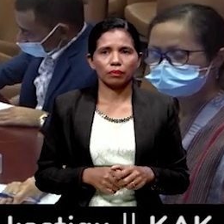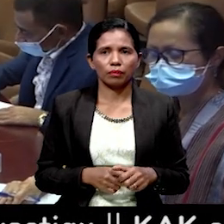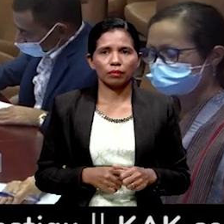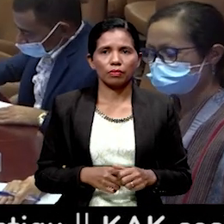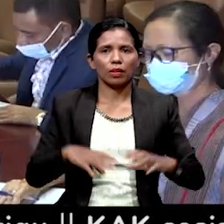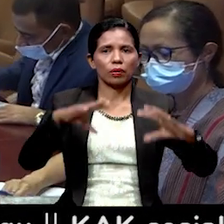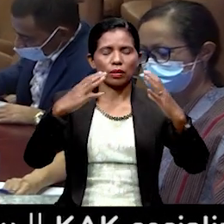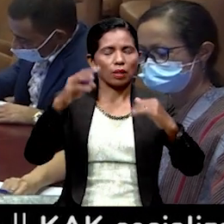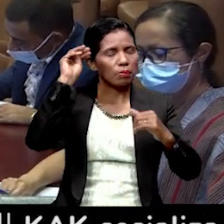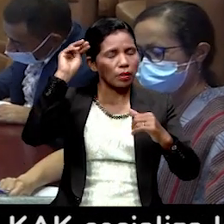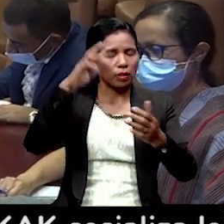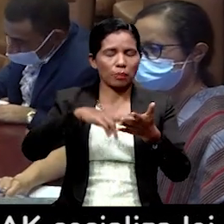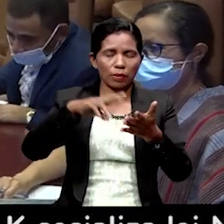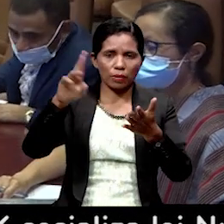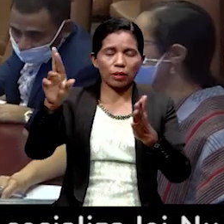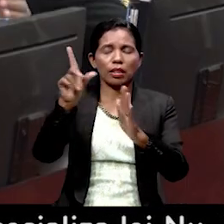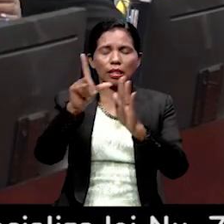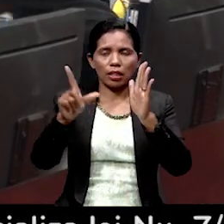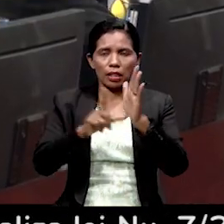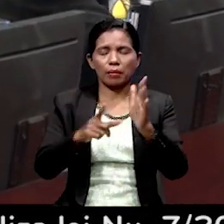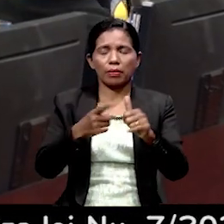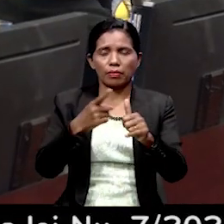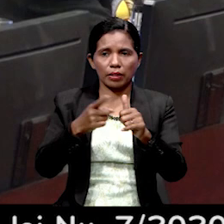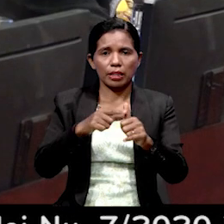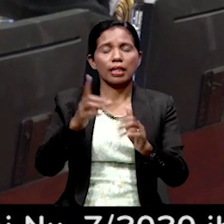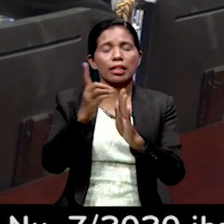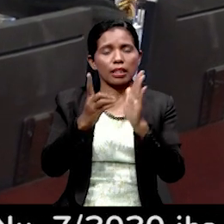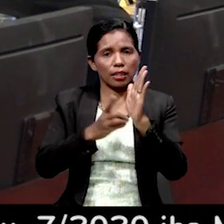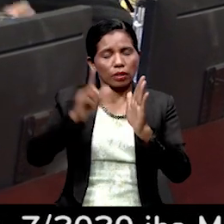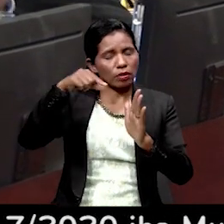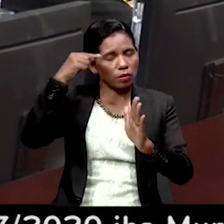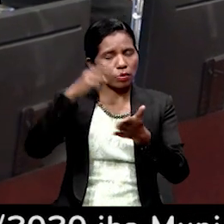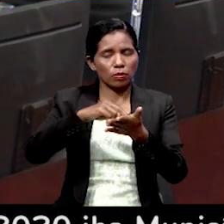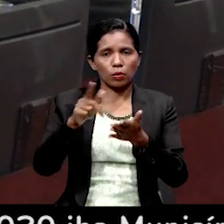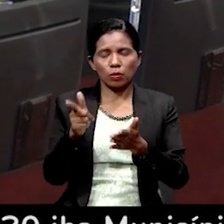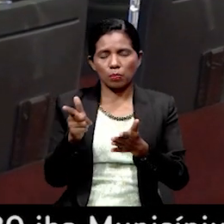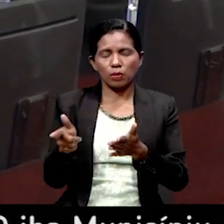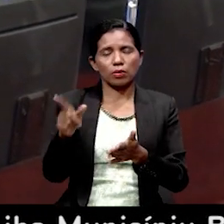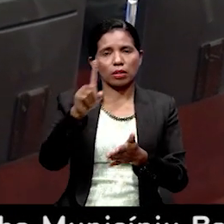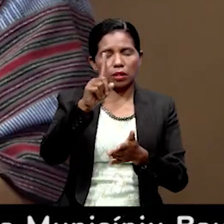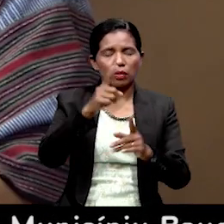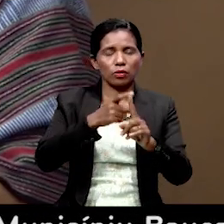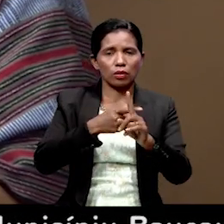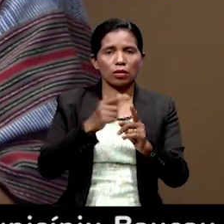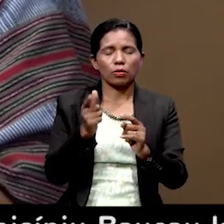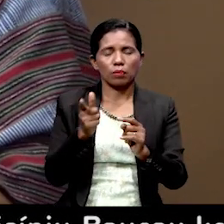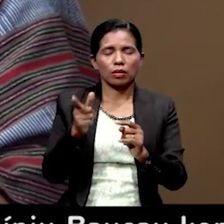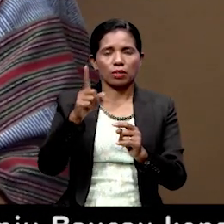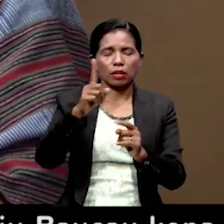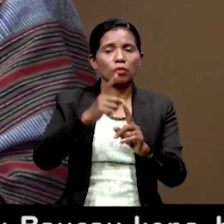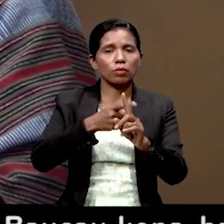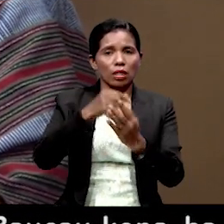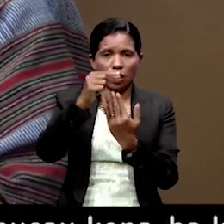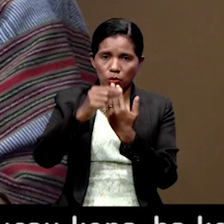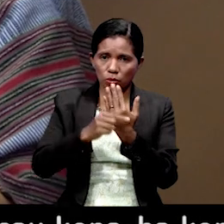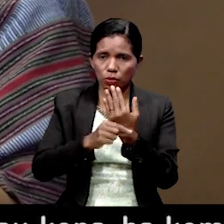Conselho Ministro aprova uma alteração da RULUC para decreto governo número Ronul Resingida para Rimuru Ronul Resingida, Lorong Ronul Resingitu, bulan Agosto,